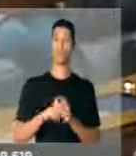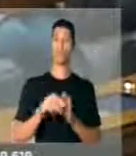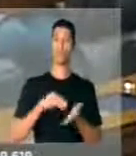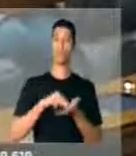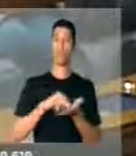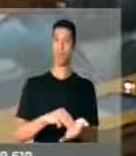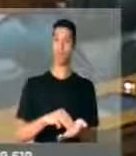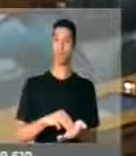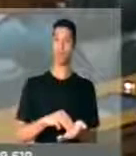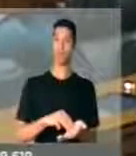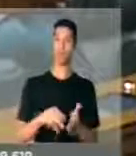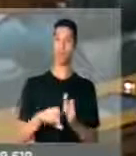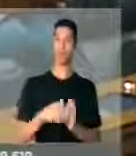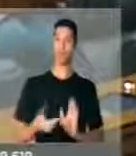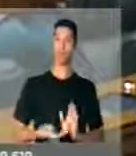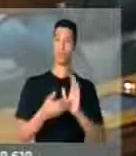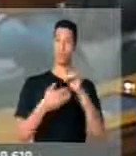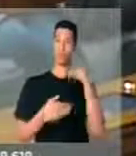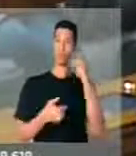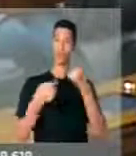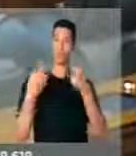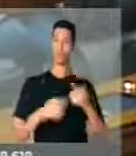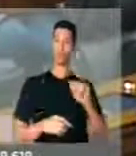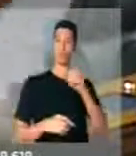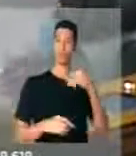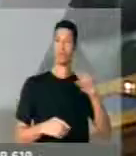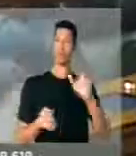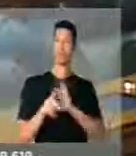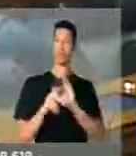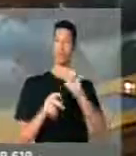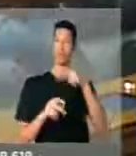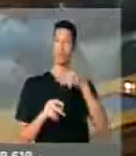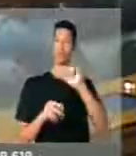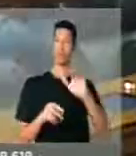essa moção de repúdio da Câmara dos Deputados contra essa ação da ANAC. Eu encaminho a Vossa Excelência.